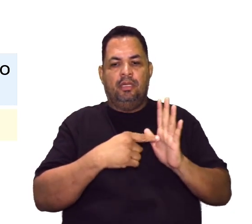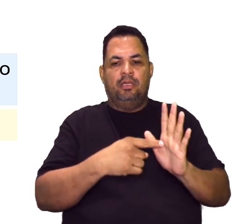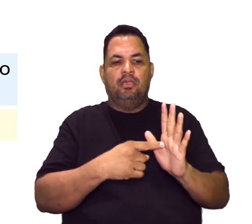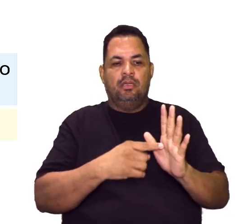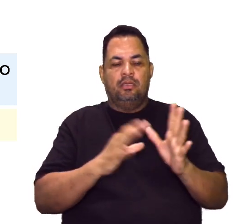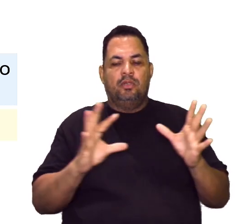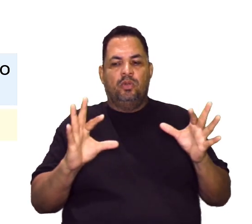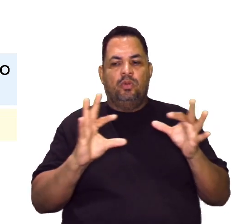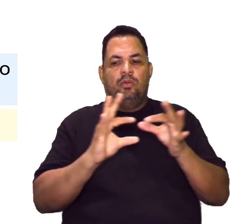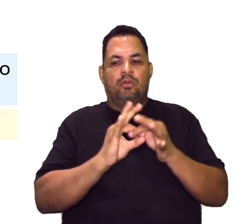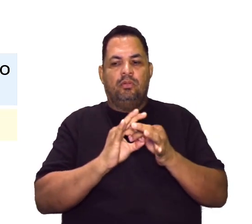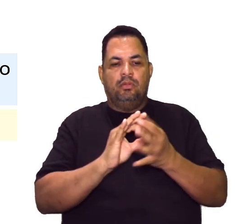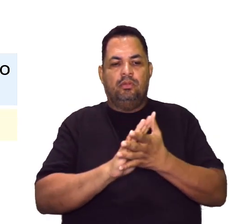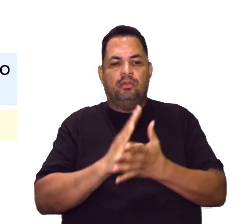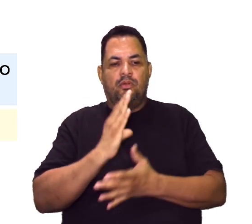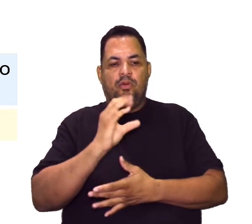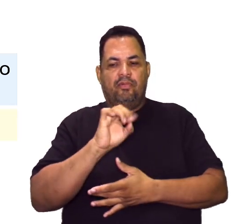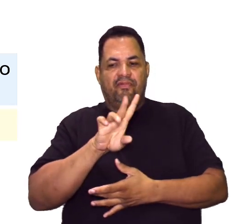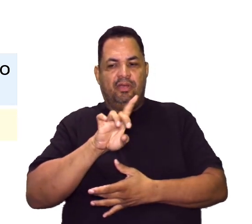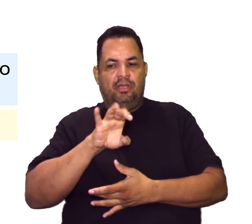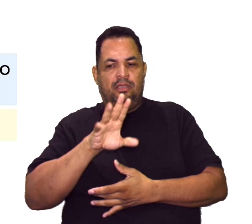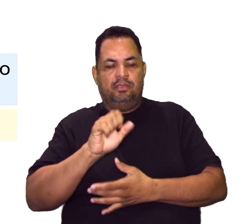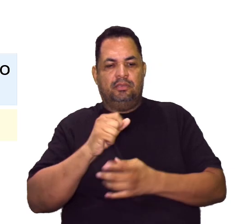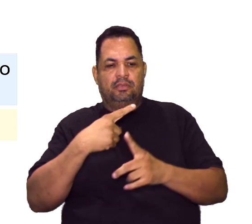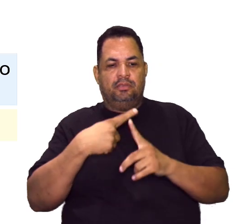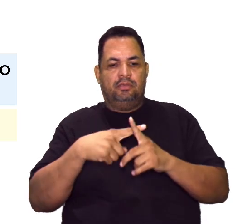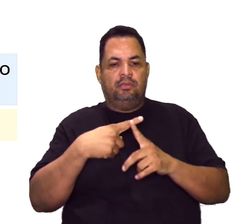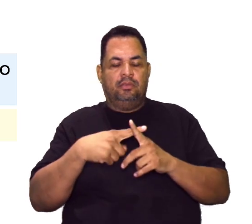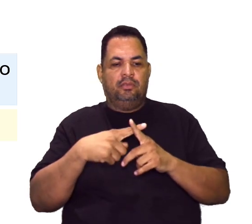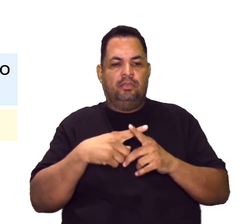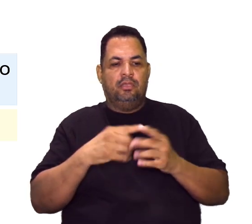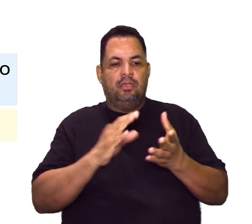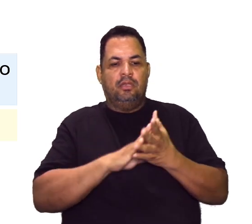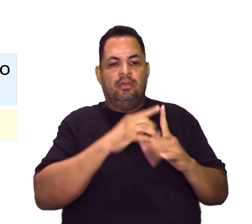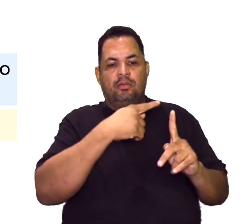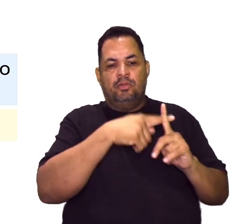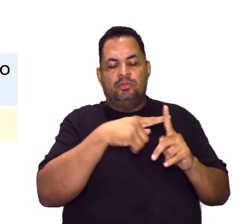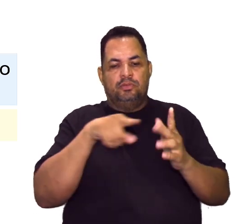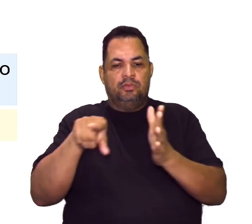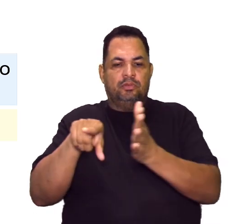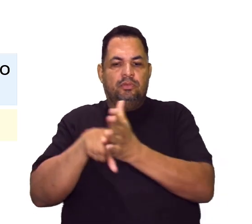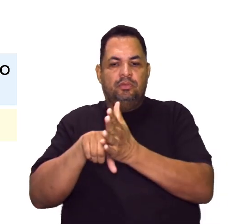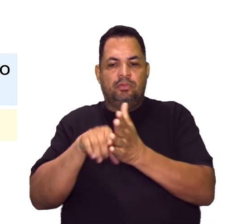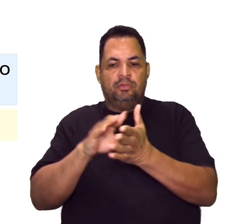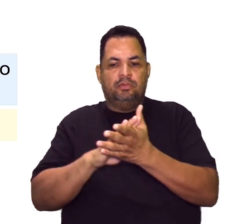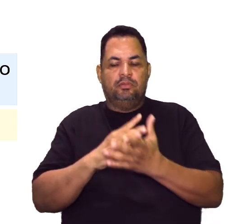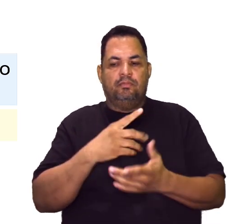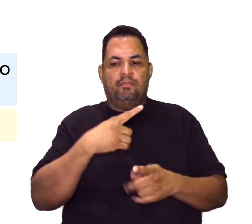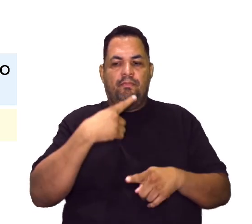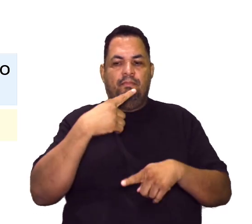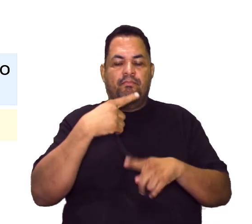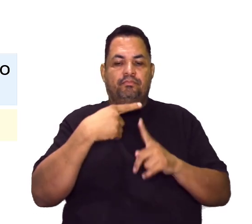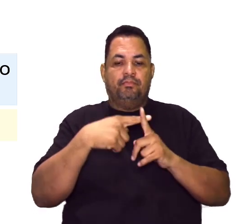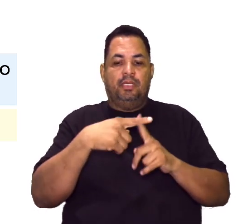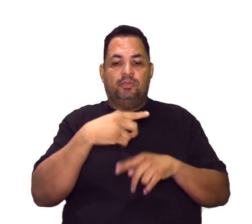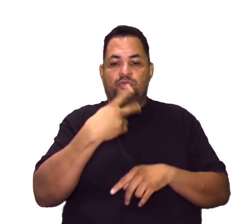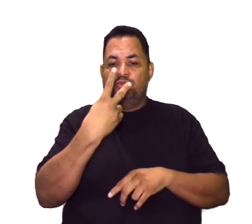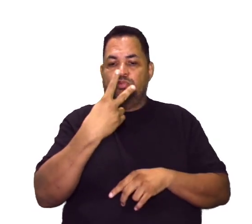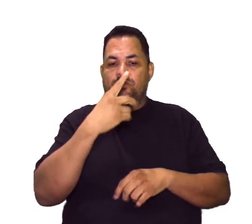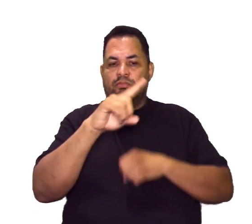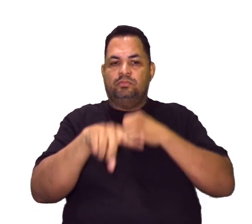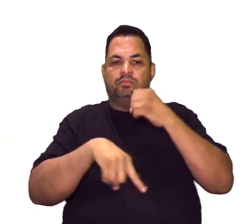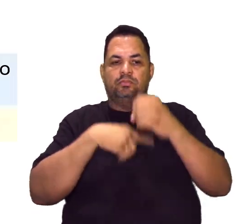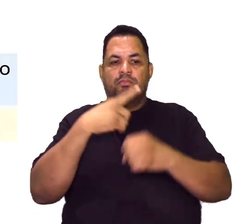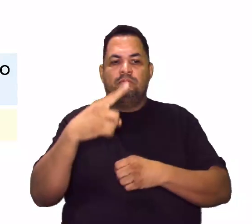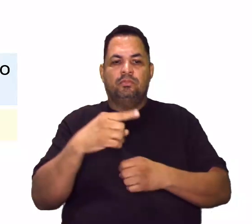polarização de uma ligação covalente, porque a polaridade de uma molécula com mais de 2